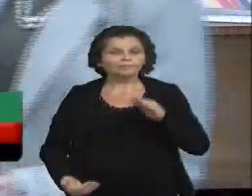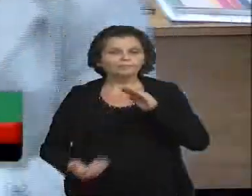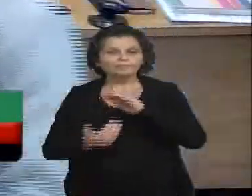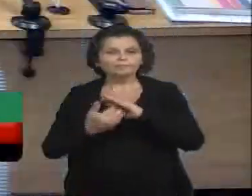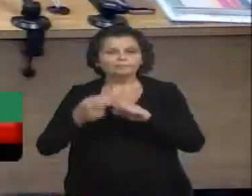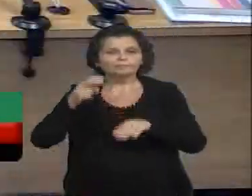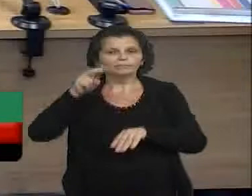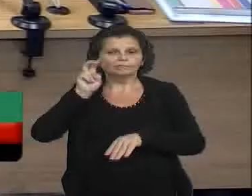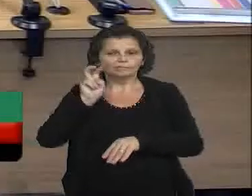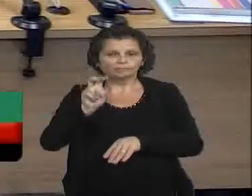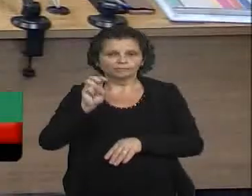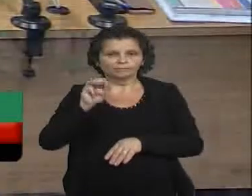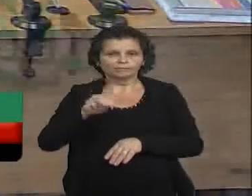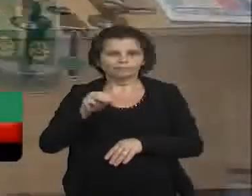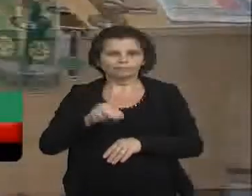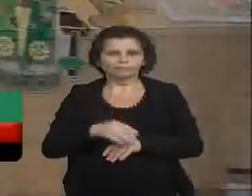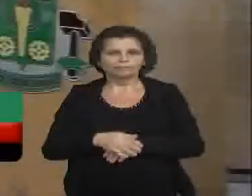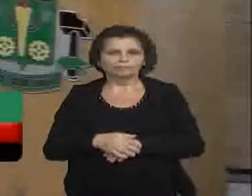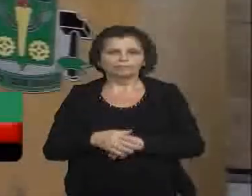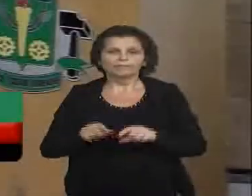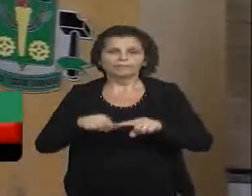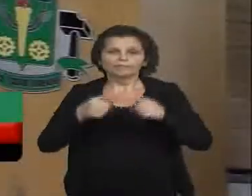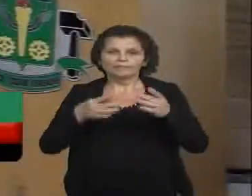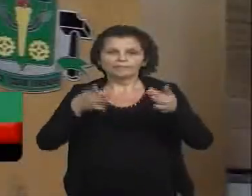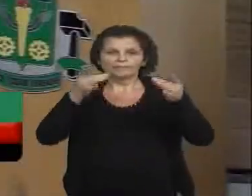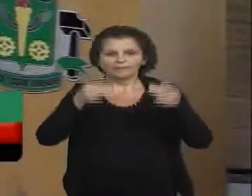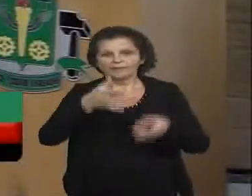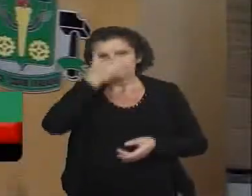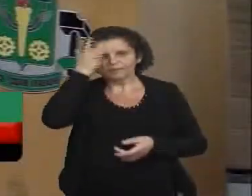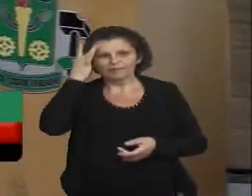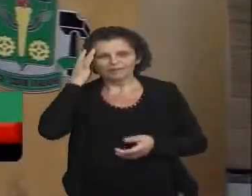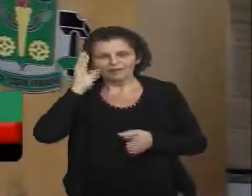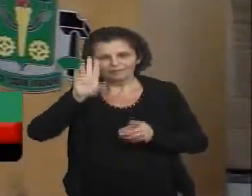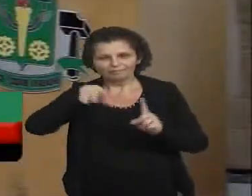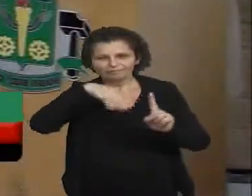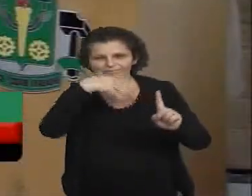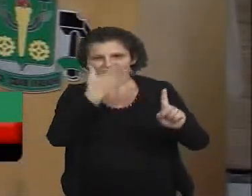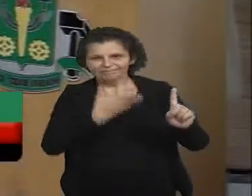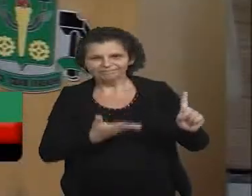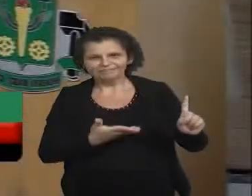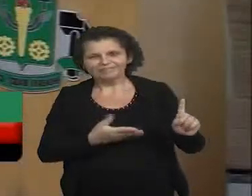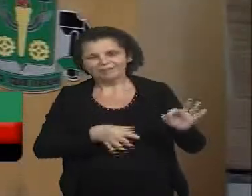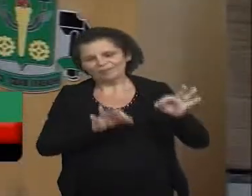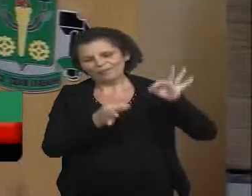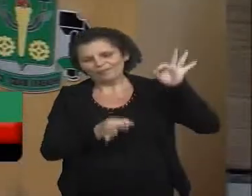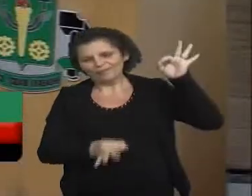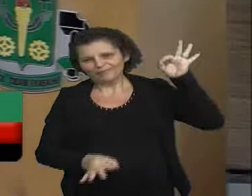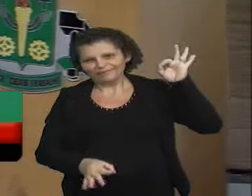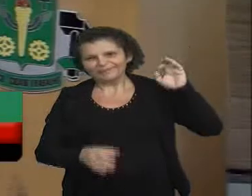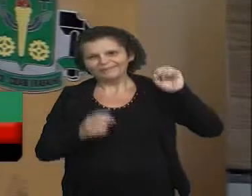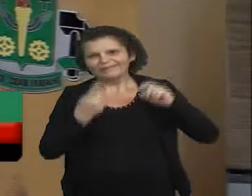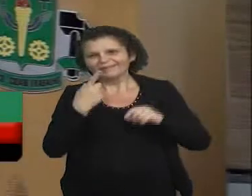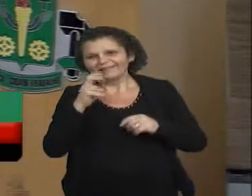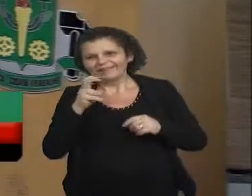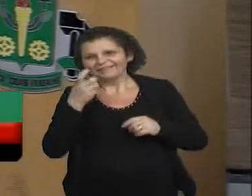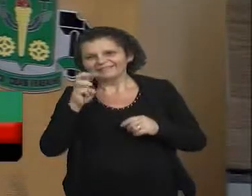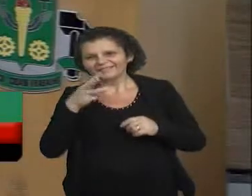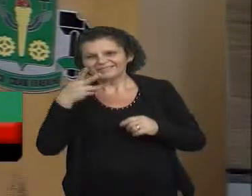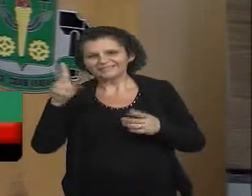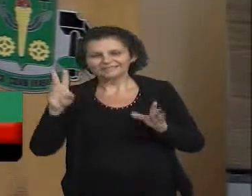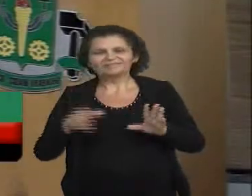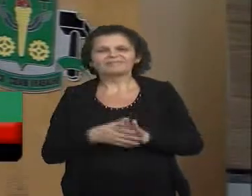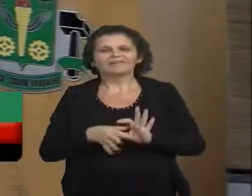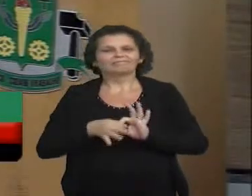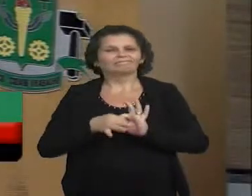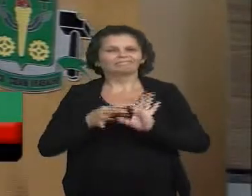de 5 minutos. Mas se tratando dessa pessoa que vai homenagear, tem muito tempo. Pode ser 10, 15.